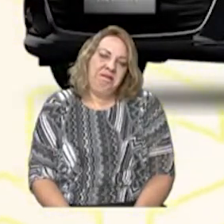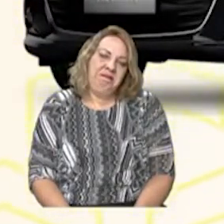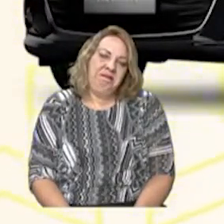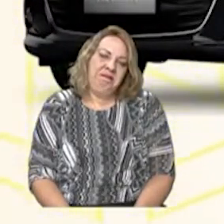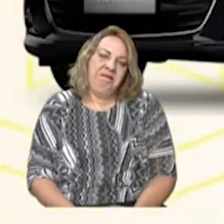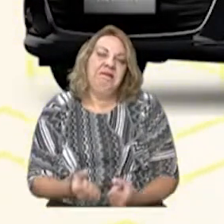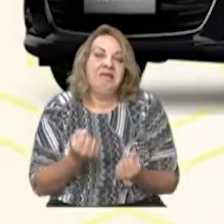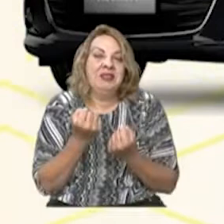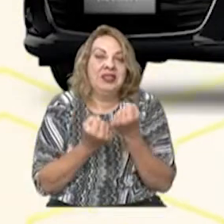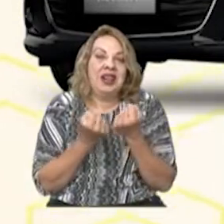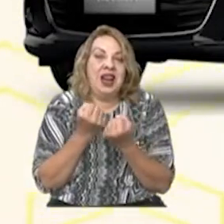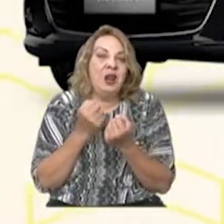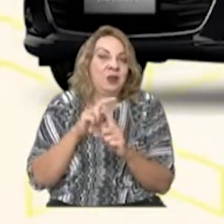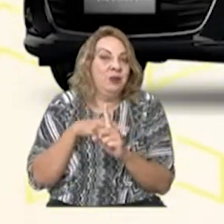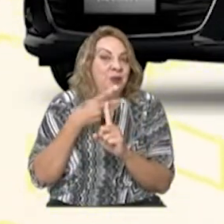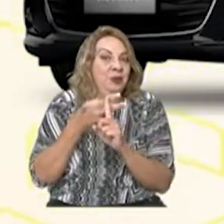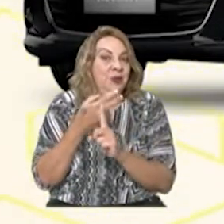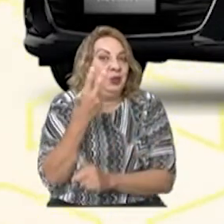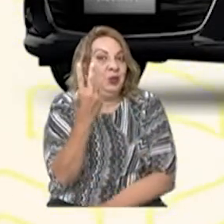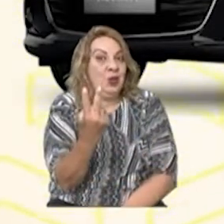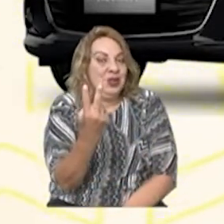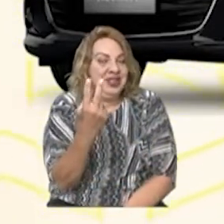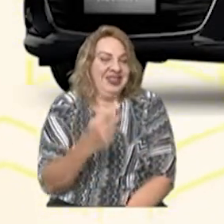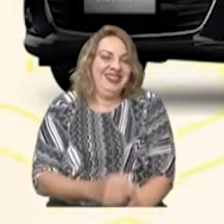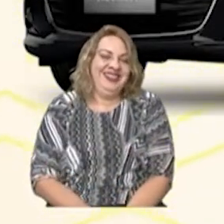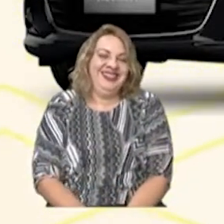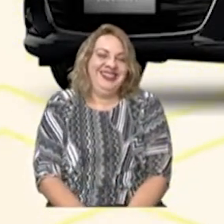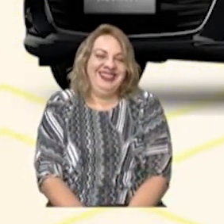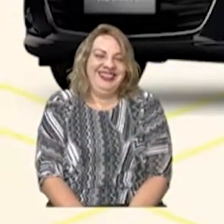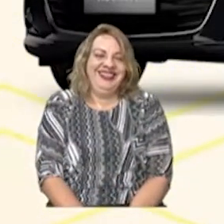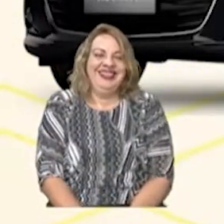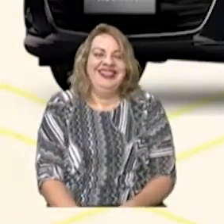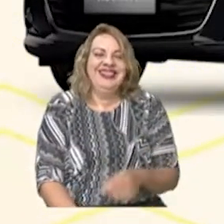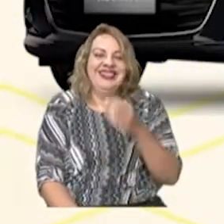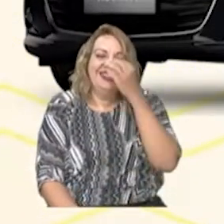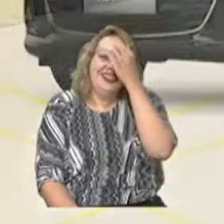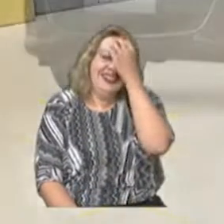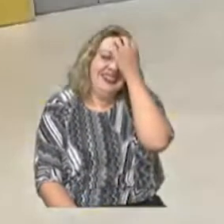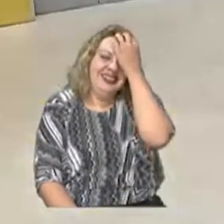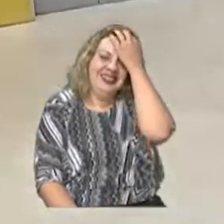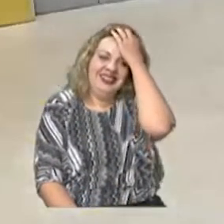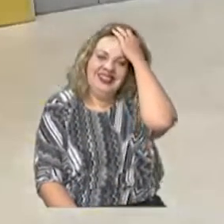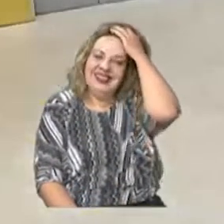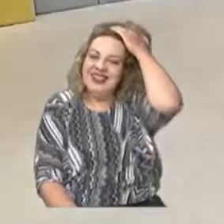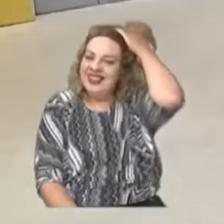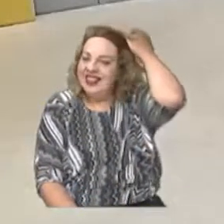Hatch mais um Fiat Mobi agora, no quarto prêmio.